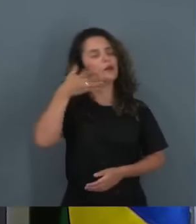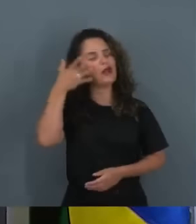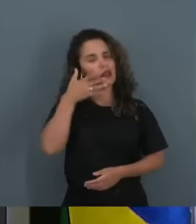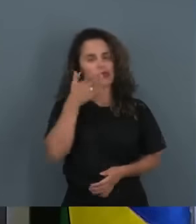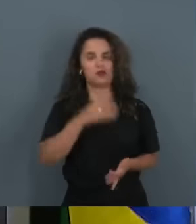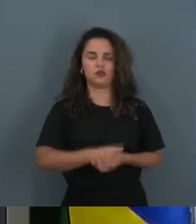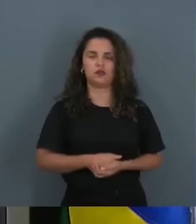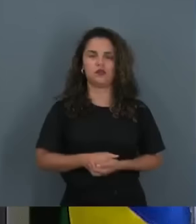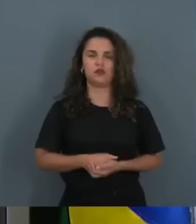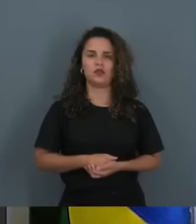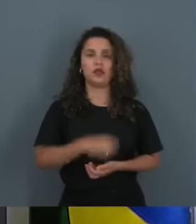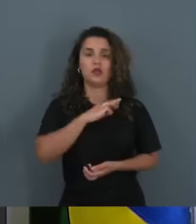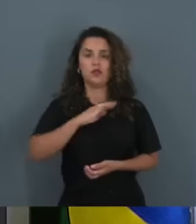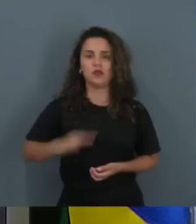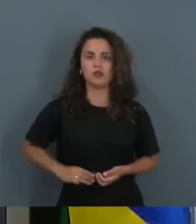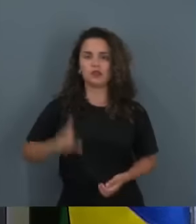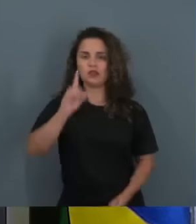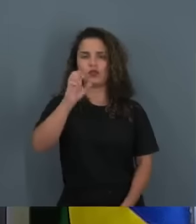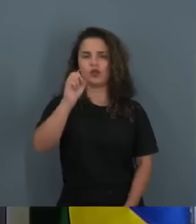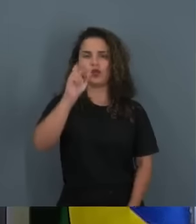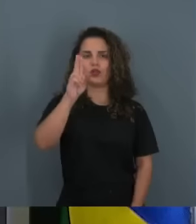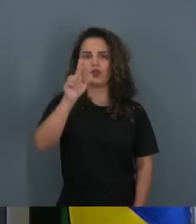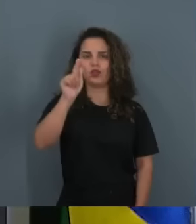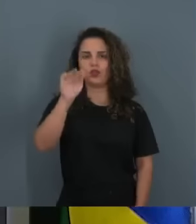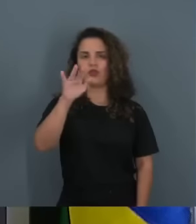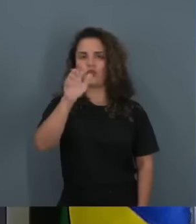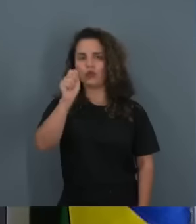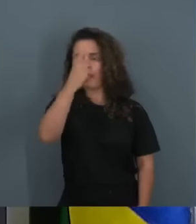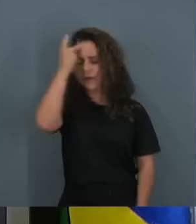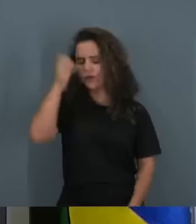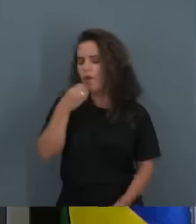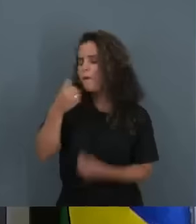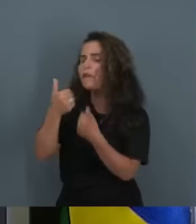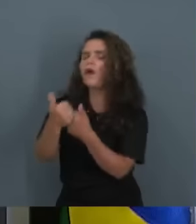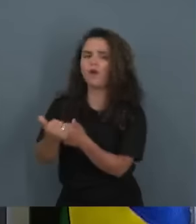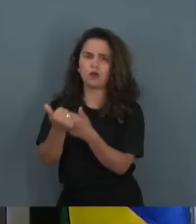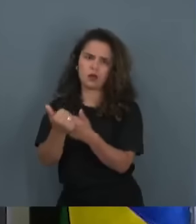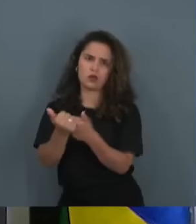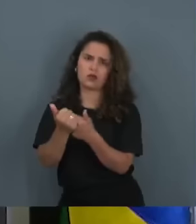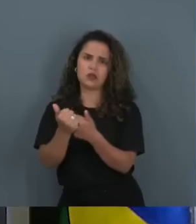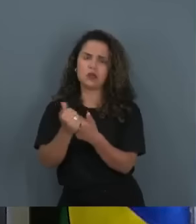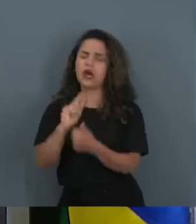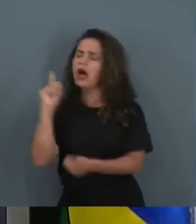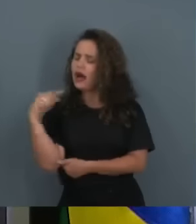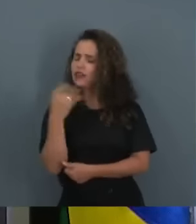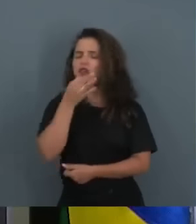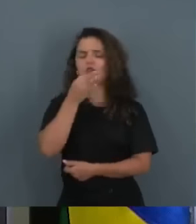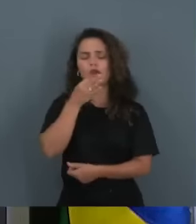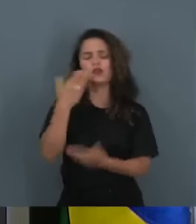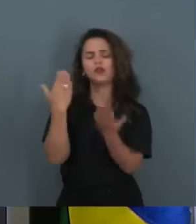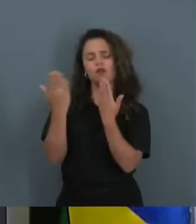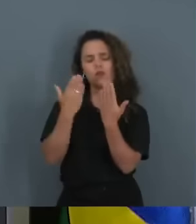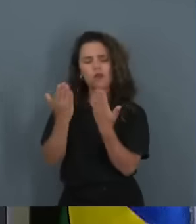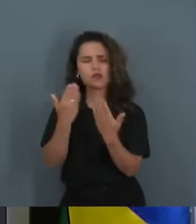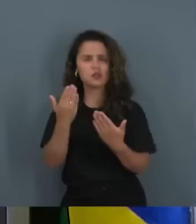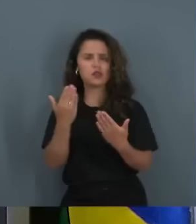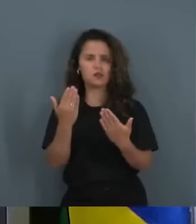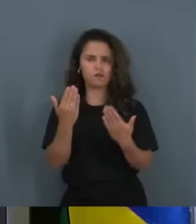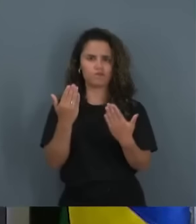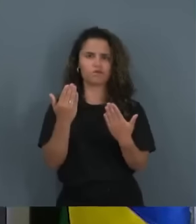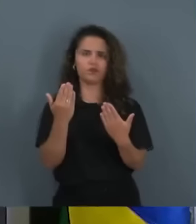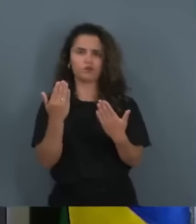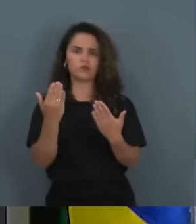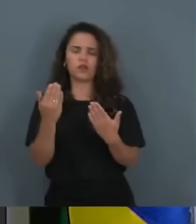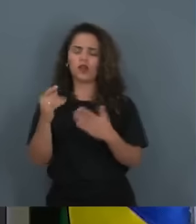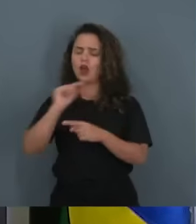Ministro William Douglas, tantos outros, pessoas de bem. E a gente estava comentando lá no café a